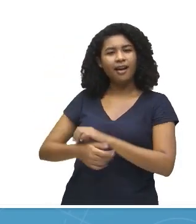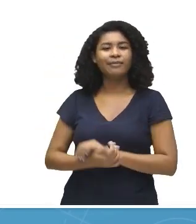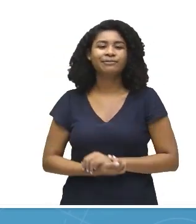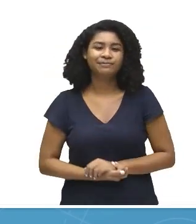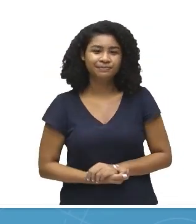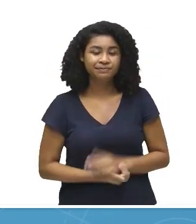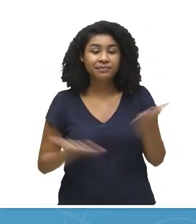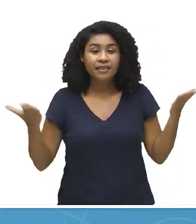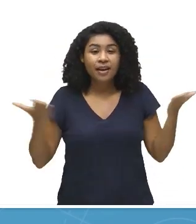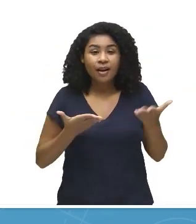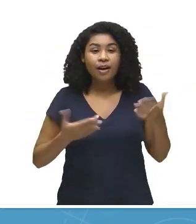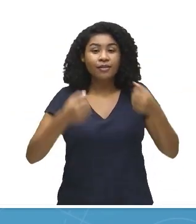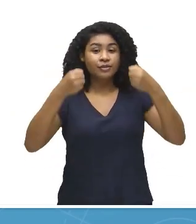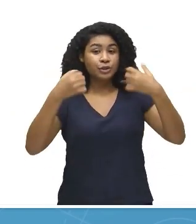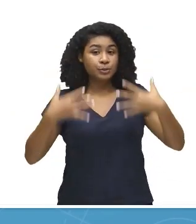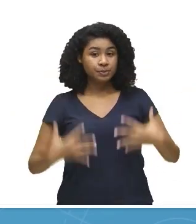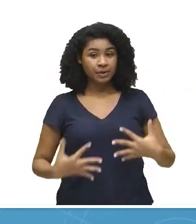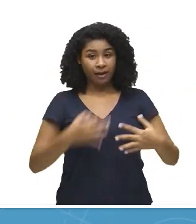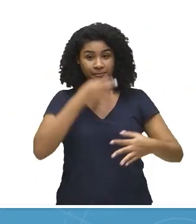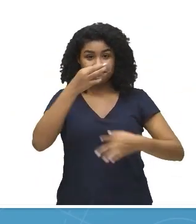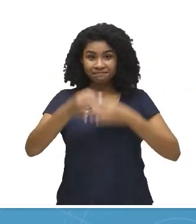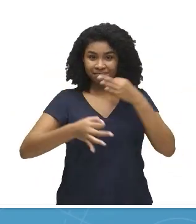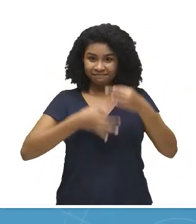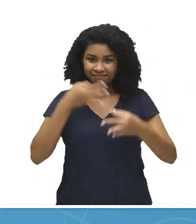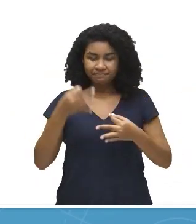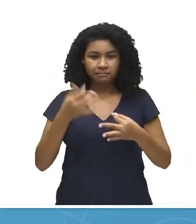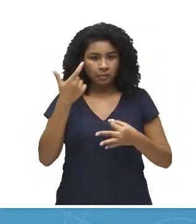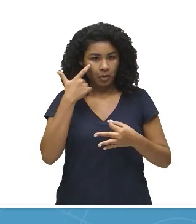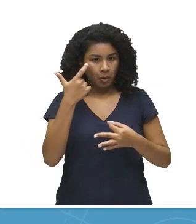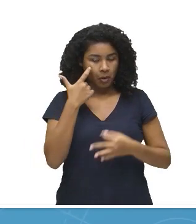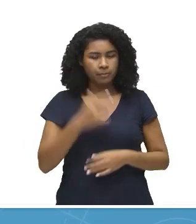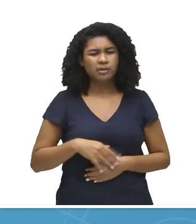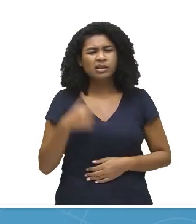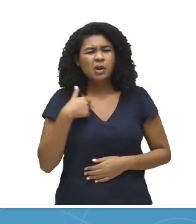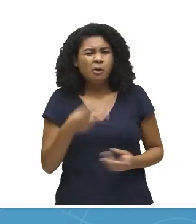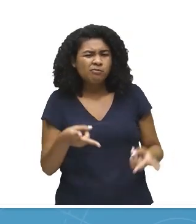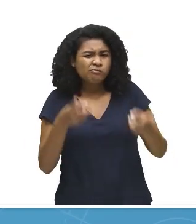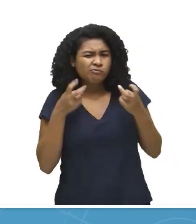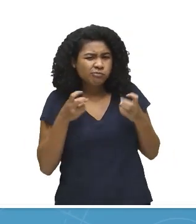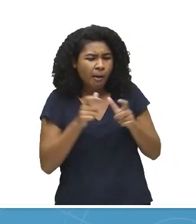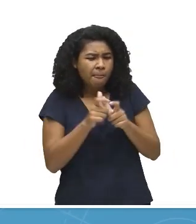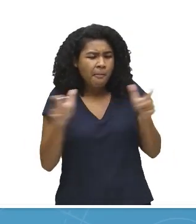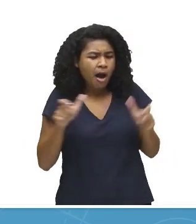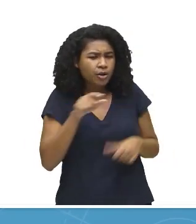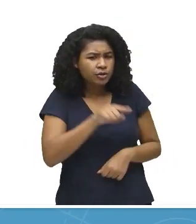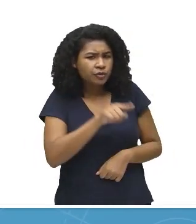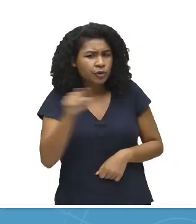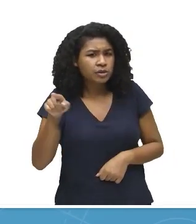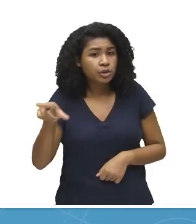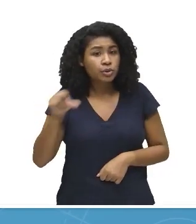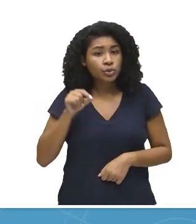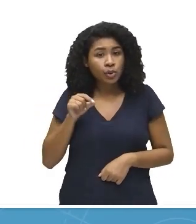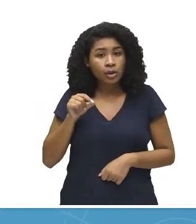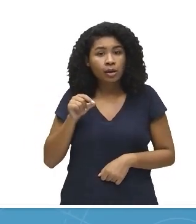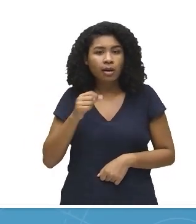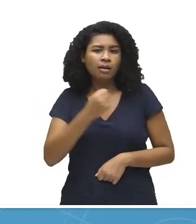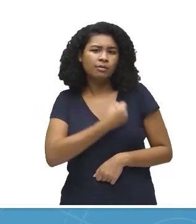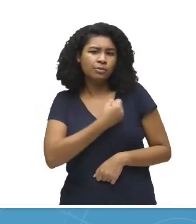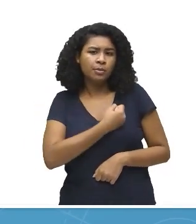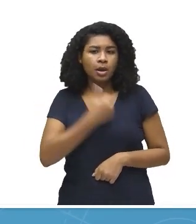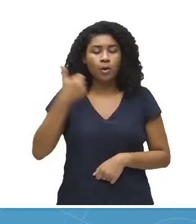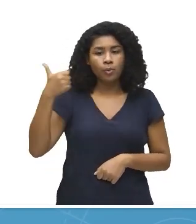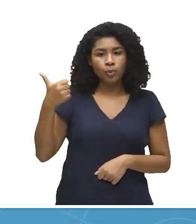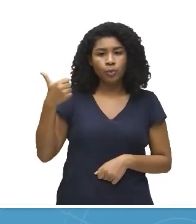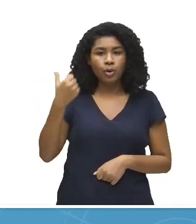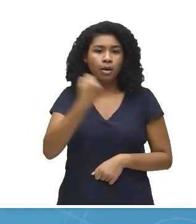primeira questão. Eu percebi que a maioria dos alunos responderam a questão 1 e a questão 4, né? Porque fica um pouco